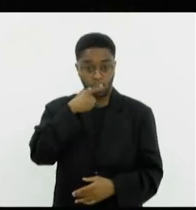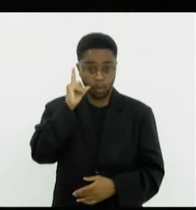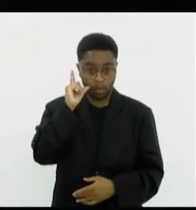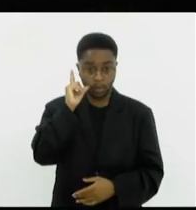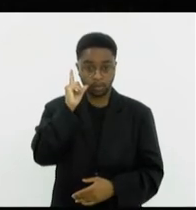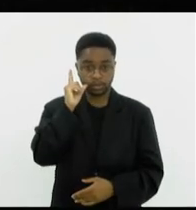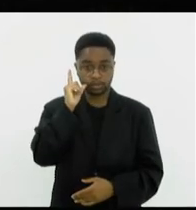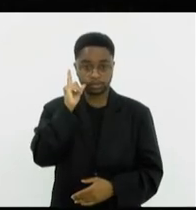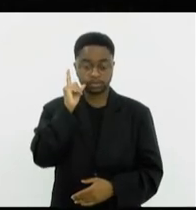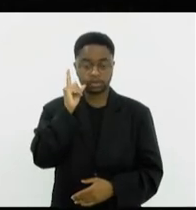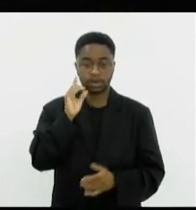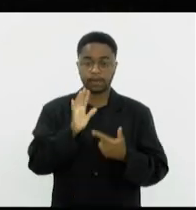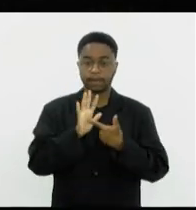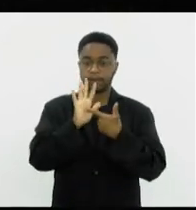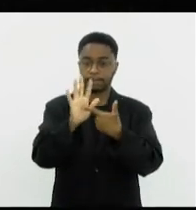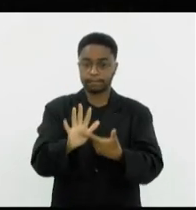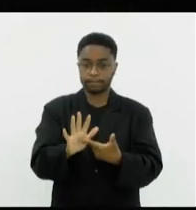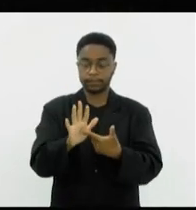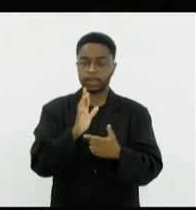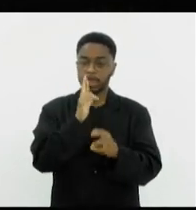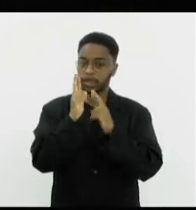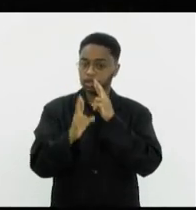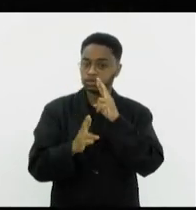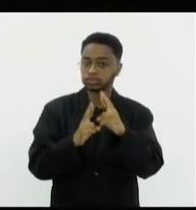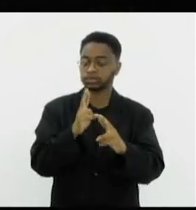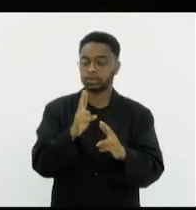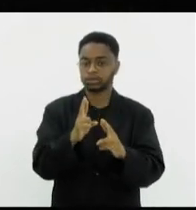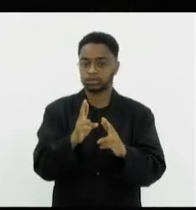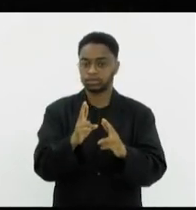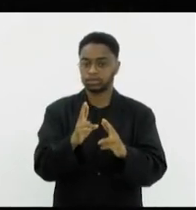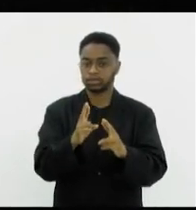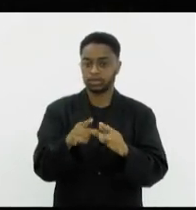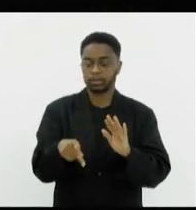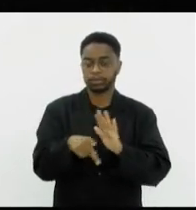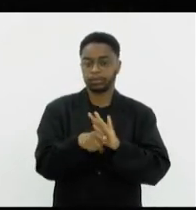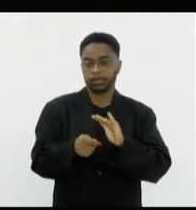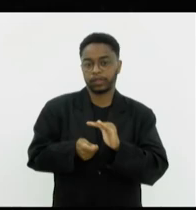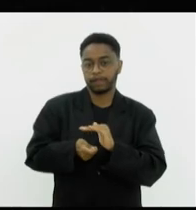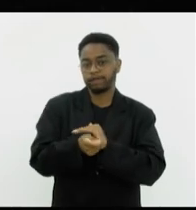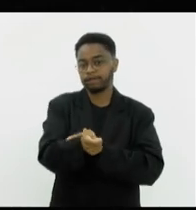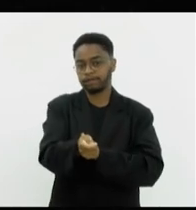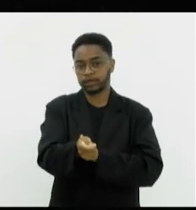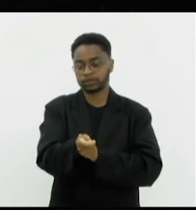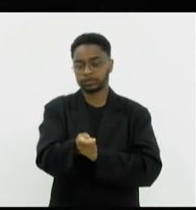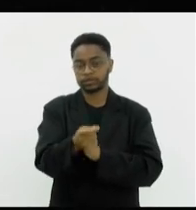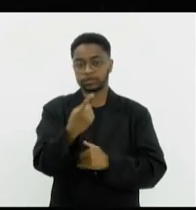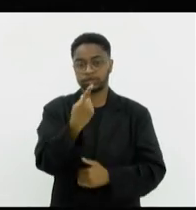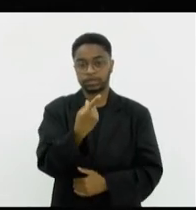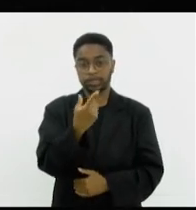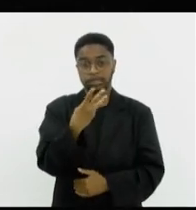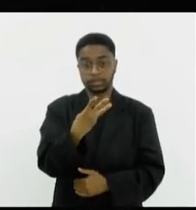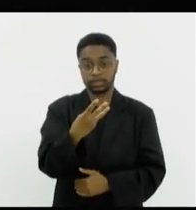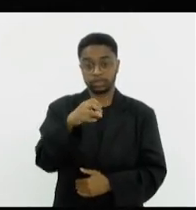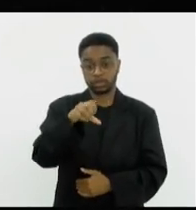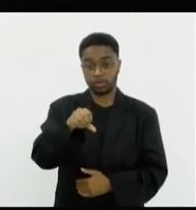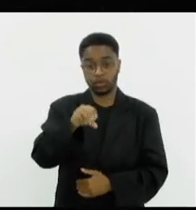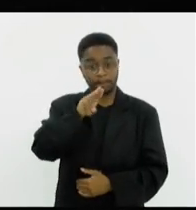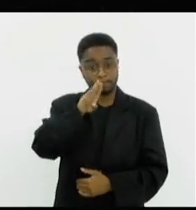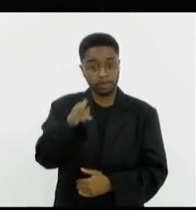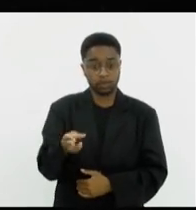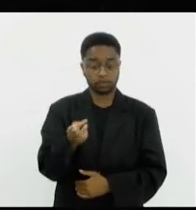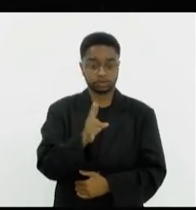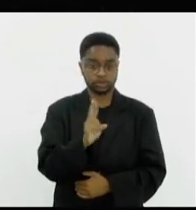foi apresentado o resultado do investimento de 139 milhões